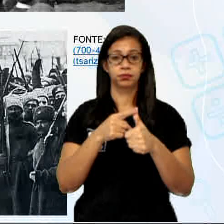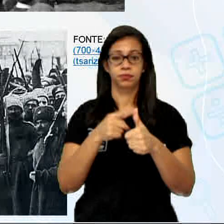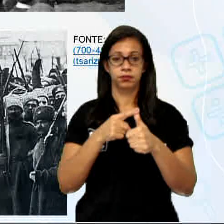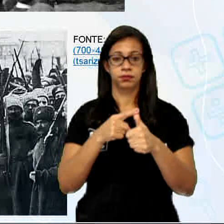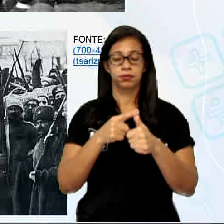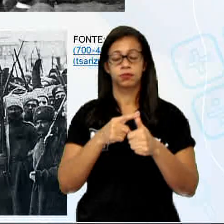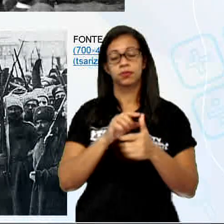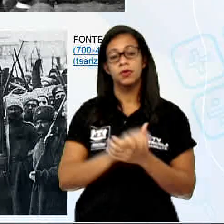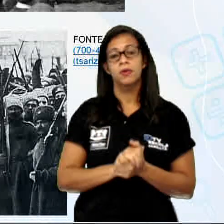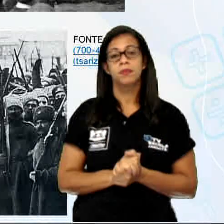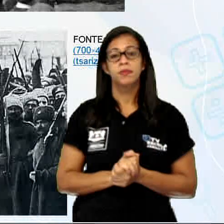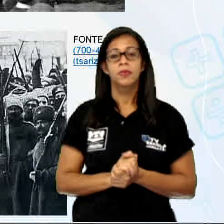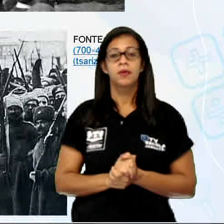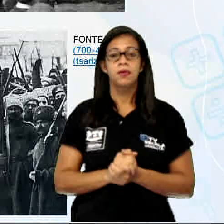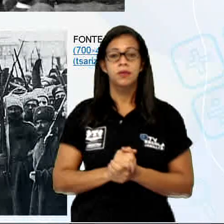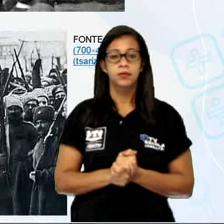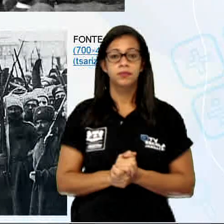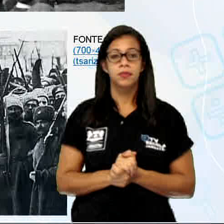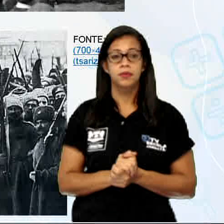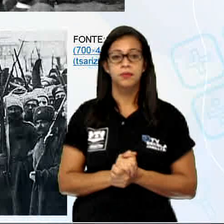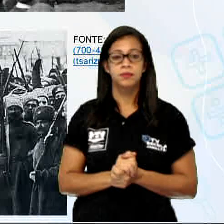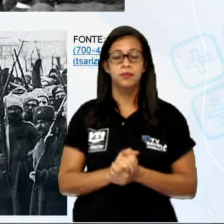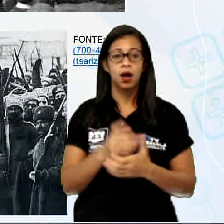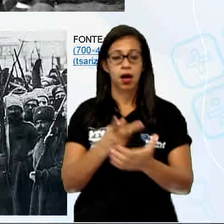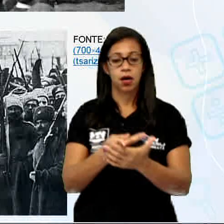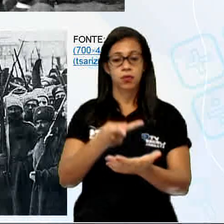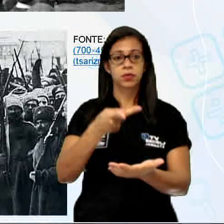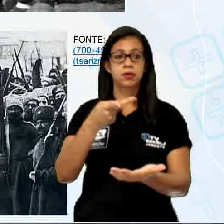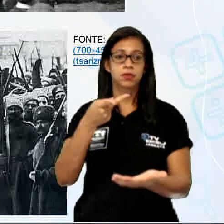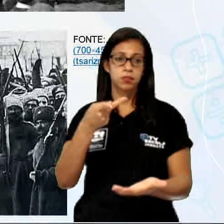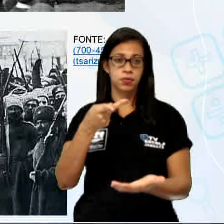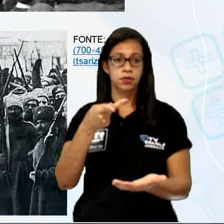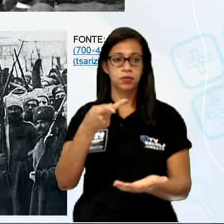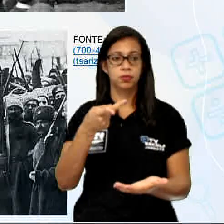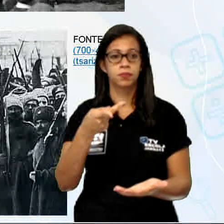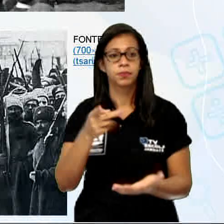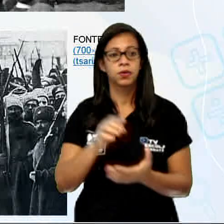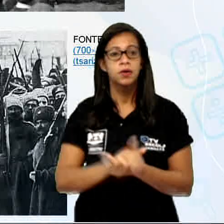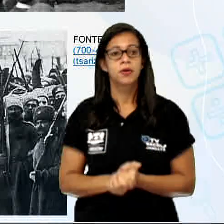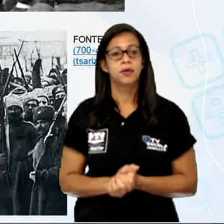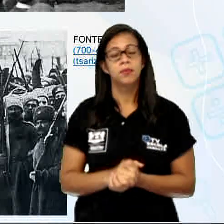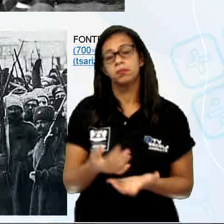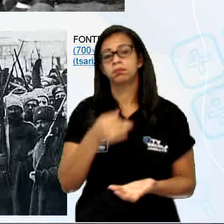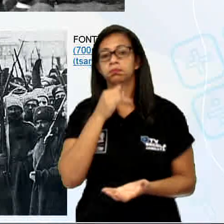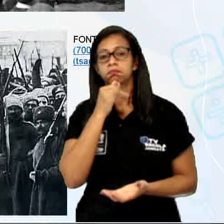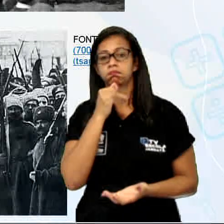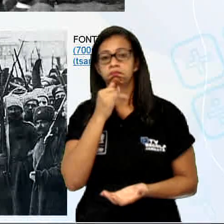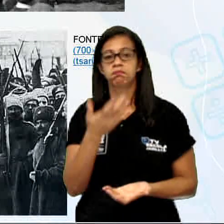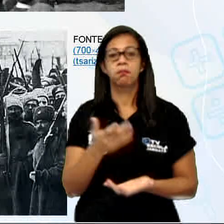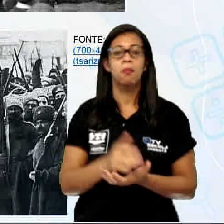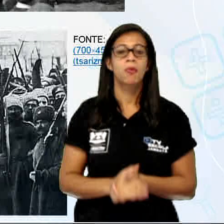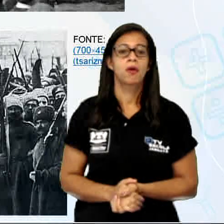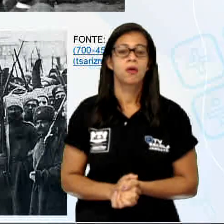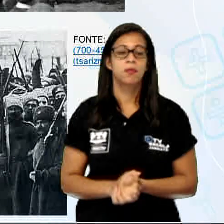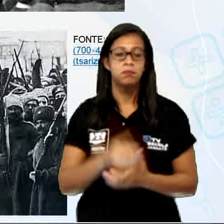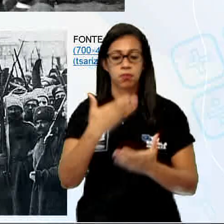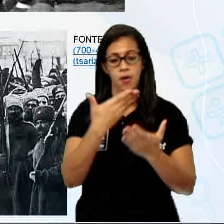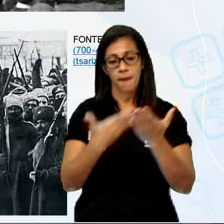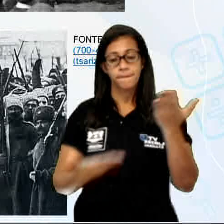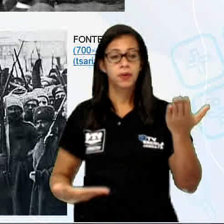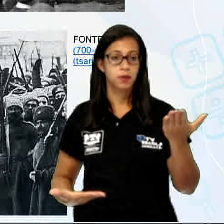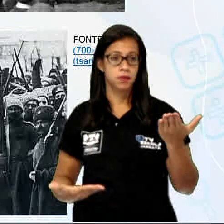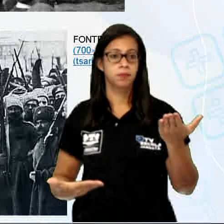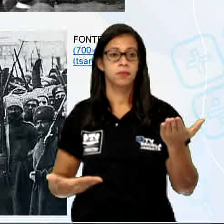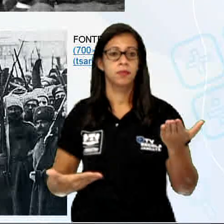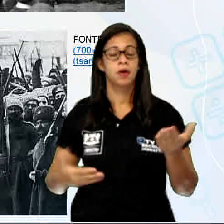Revolução Menchevique, tá? Então, ó, os sucessivos fracassos do exército czarista durante a Primeira Guerra